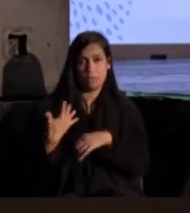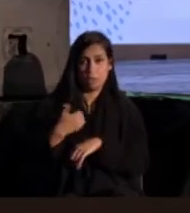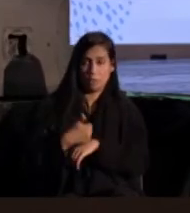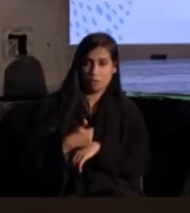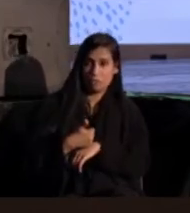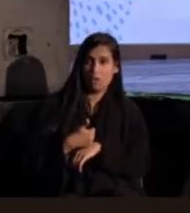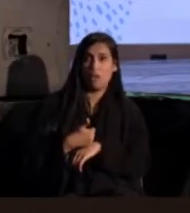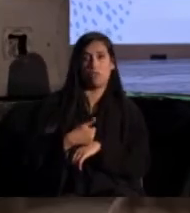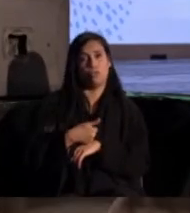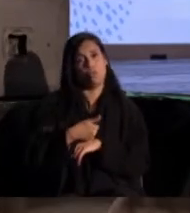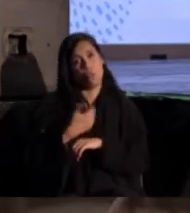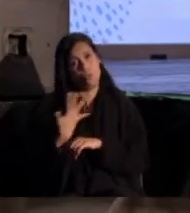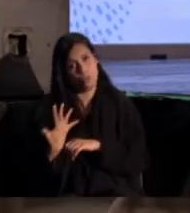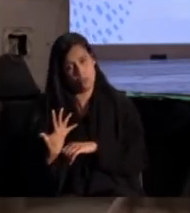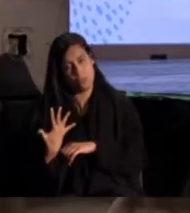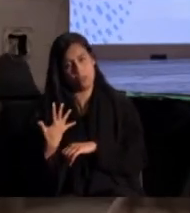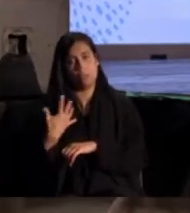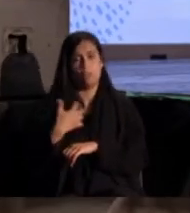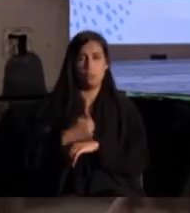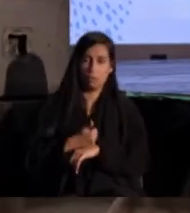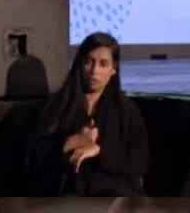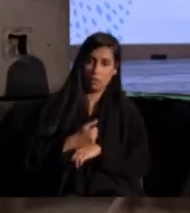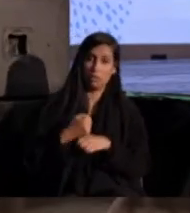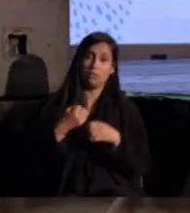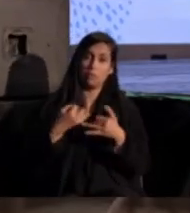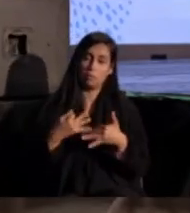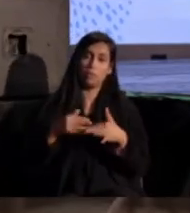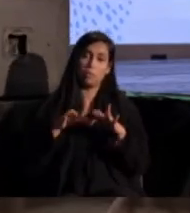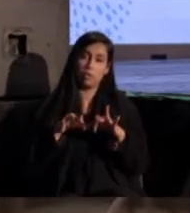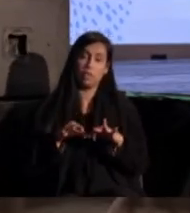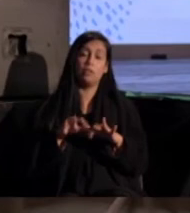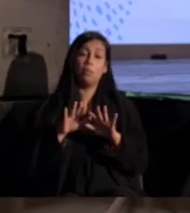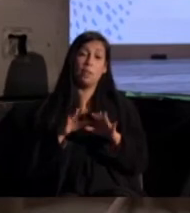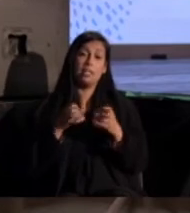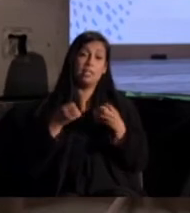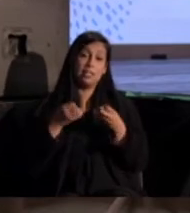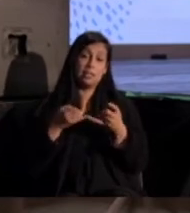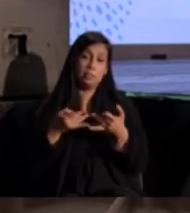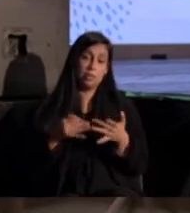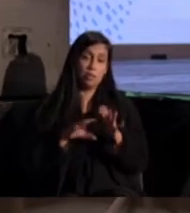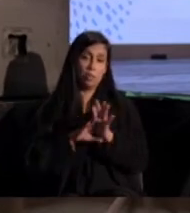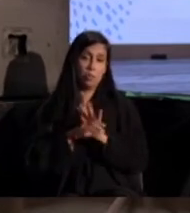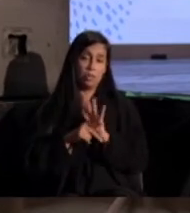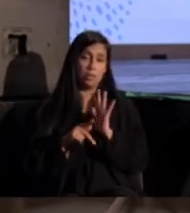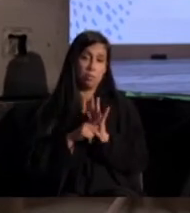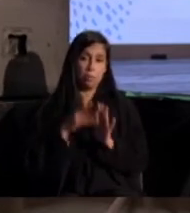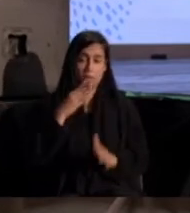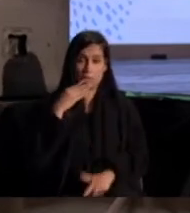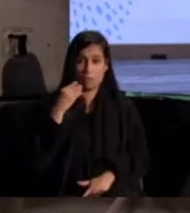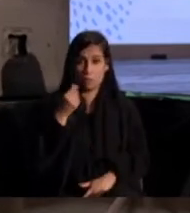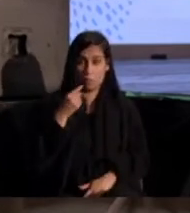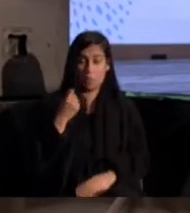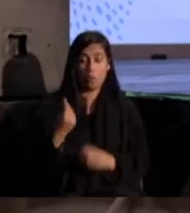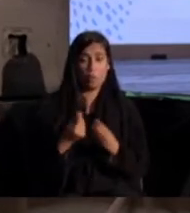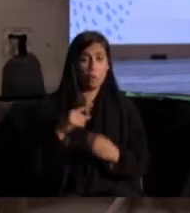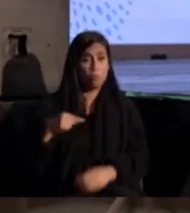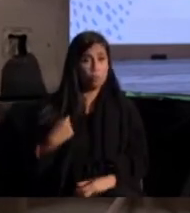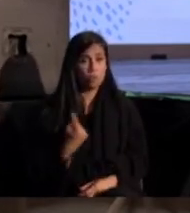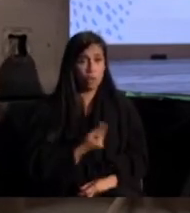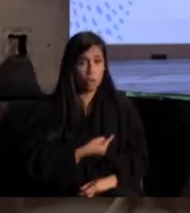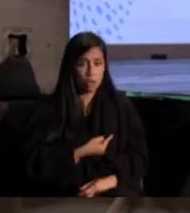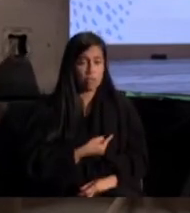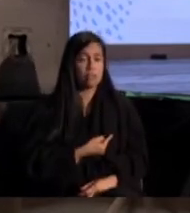Botazzo comentou aqui. E falar de sabor é falar assim, como nós somos capazes, se